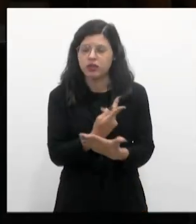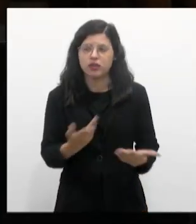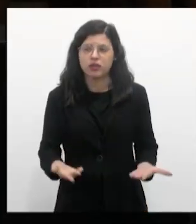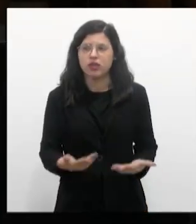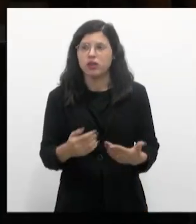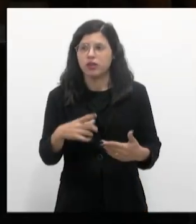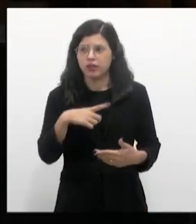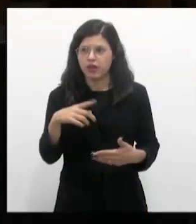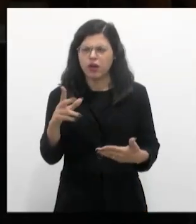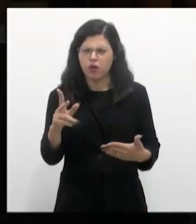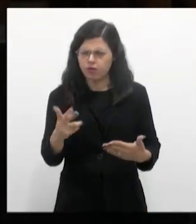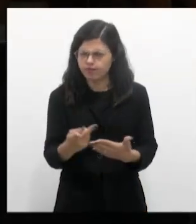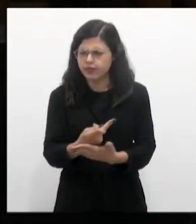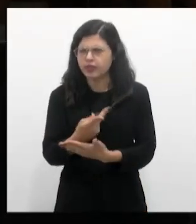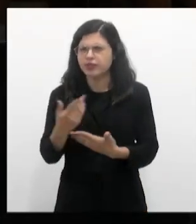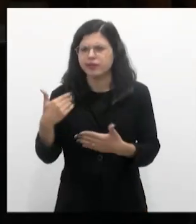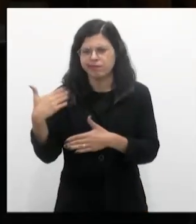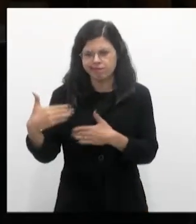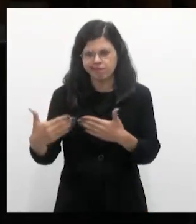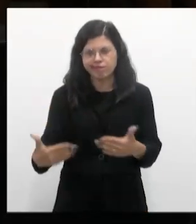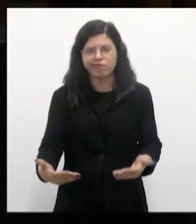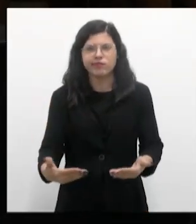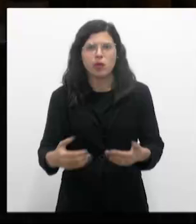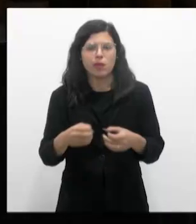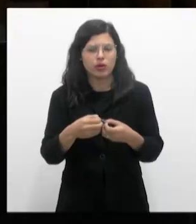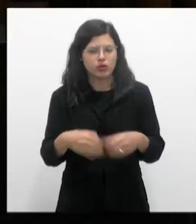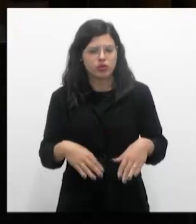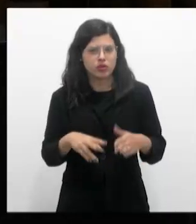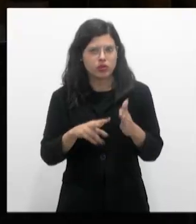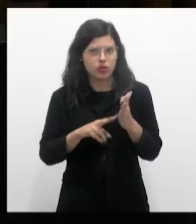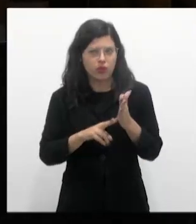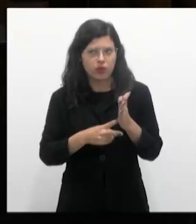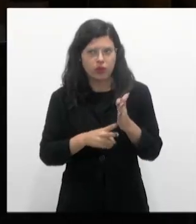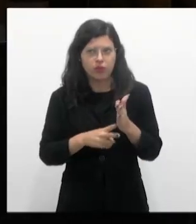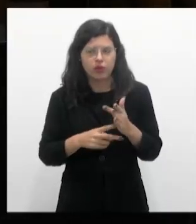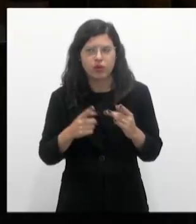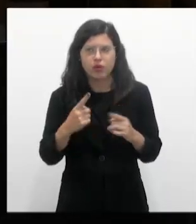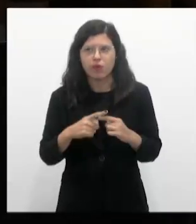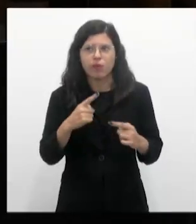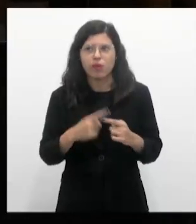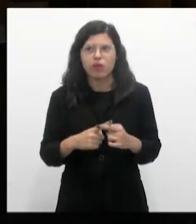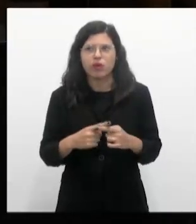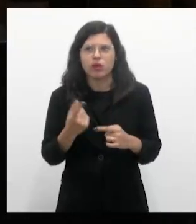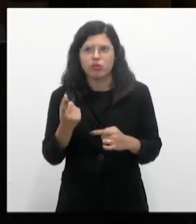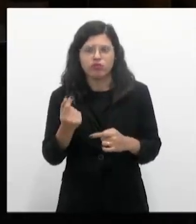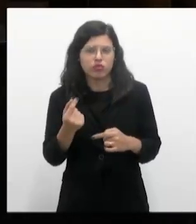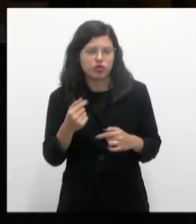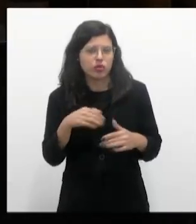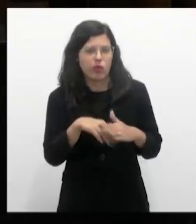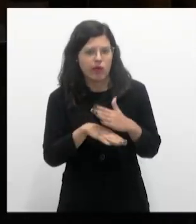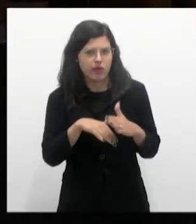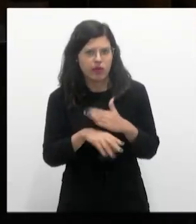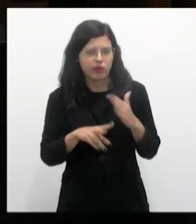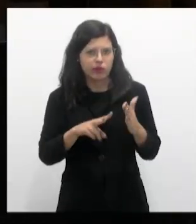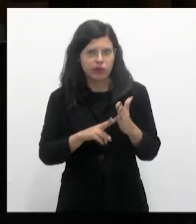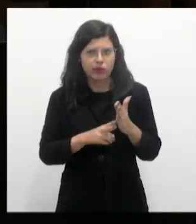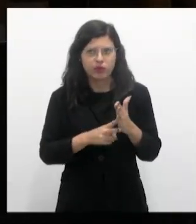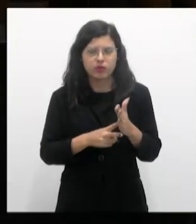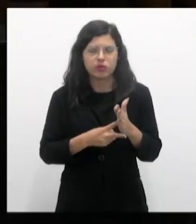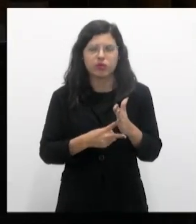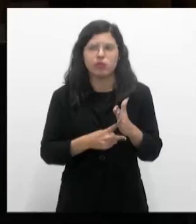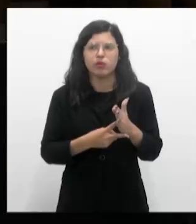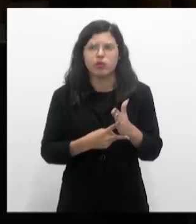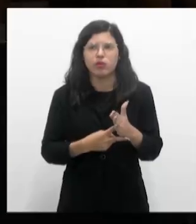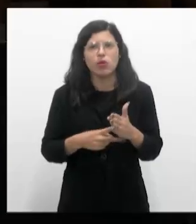inviabilizando os condomínios. Porque o caixa do condomínio é função dos